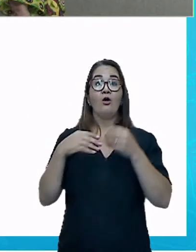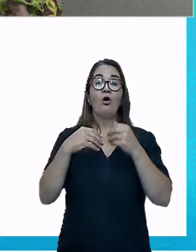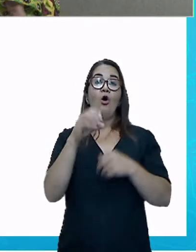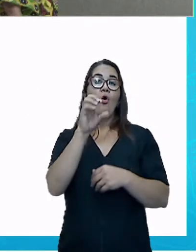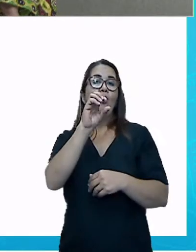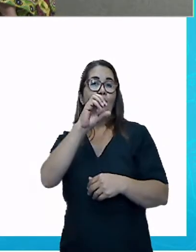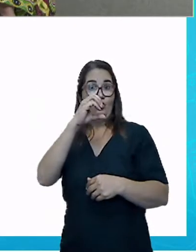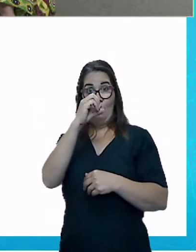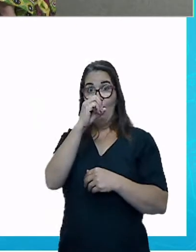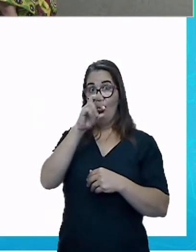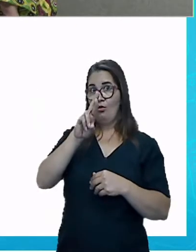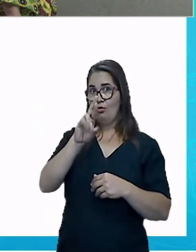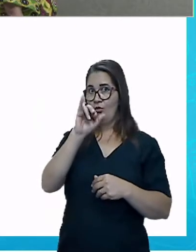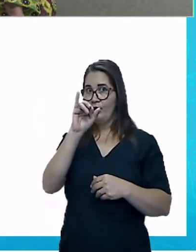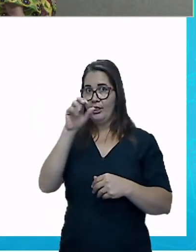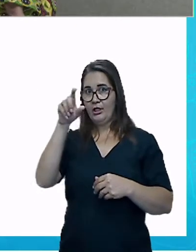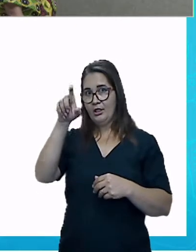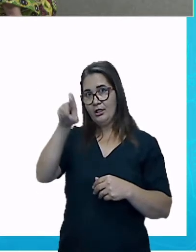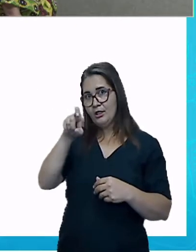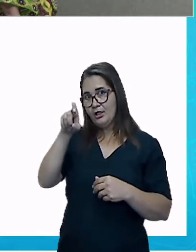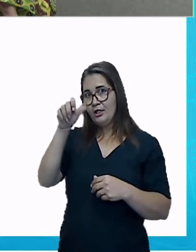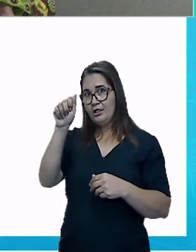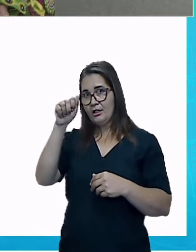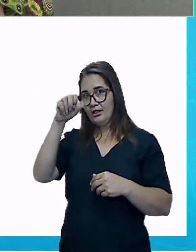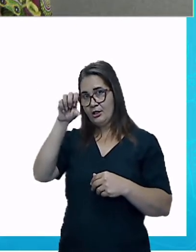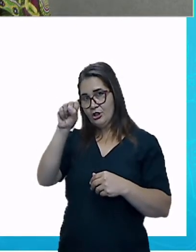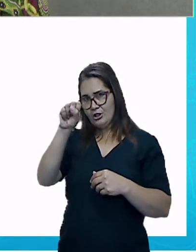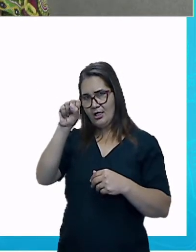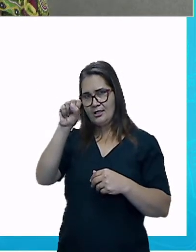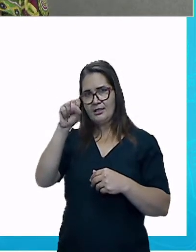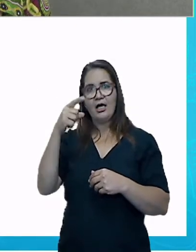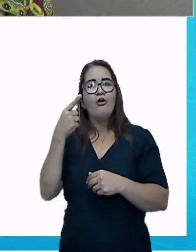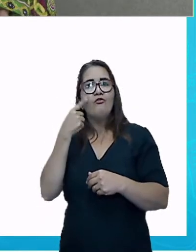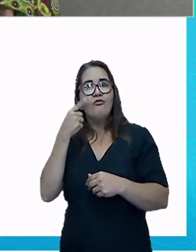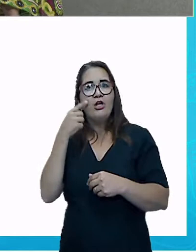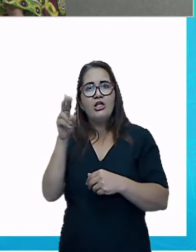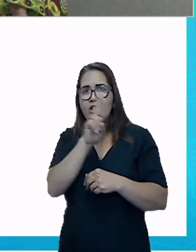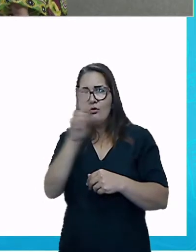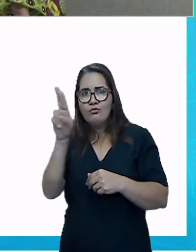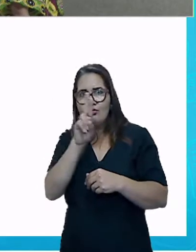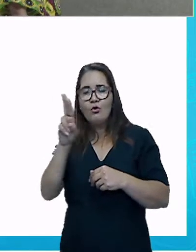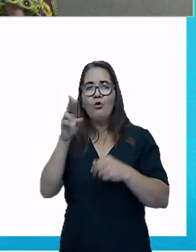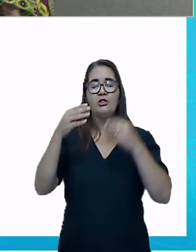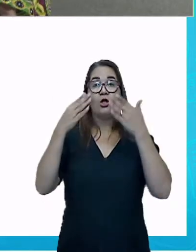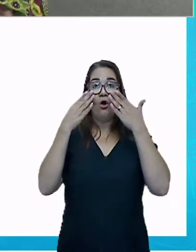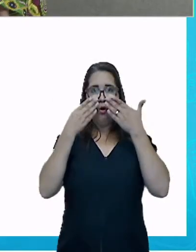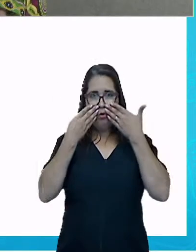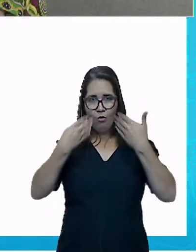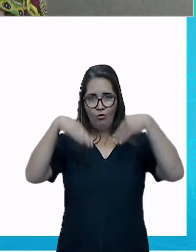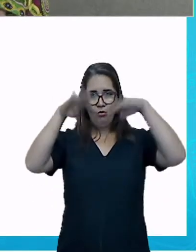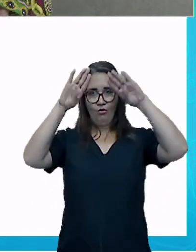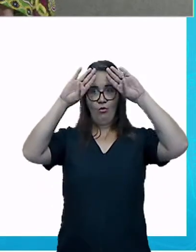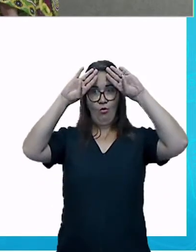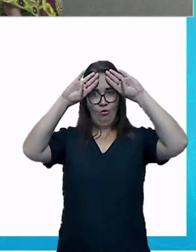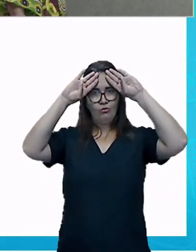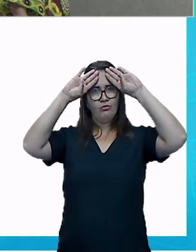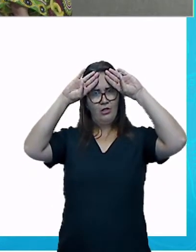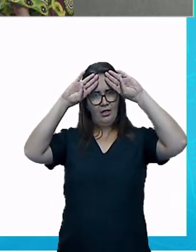são Ibeje, Oxumaré, Lemanjá,